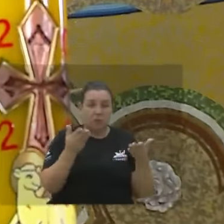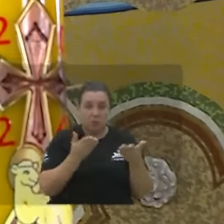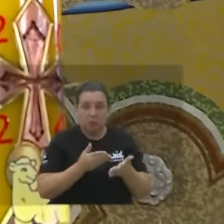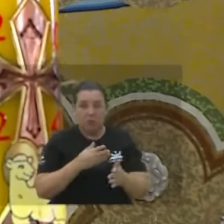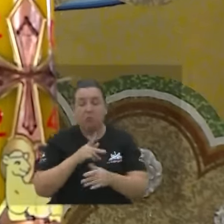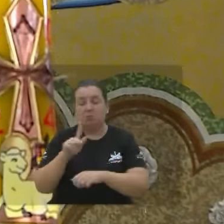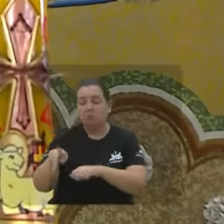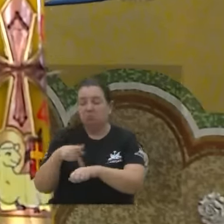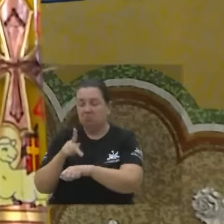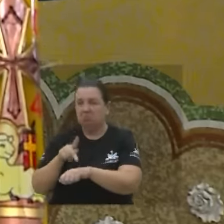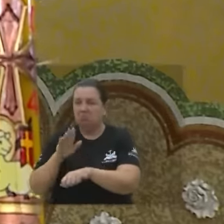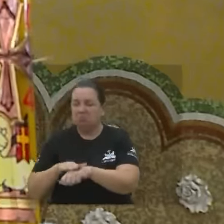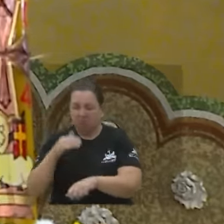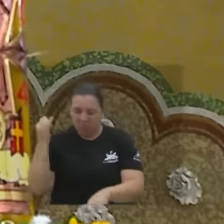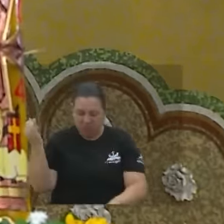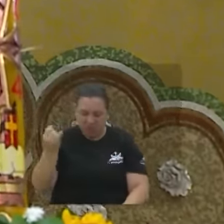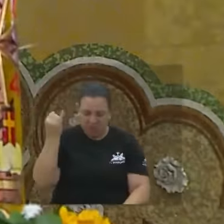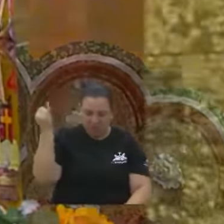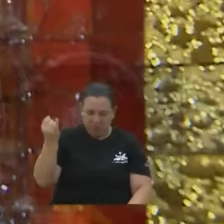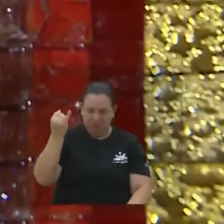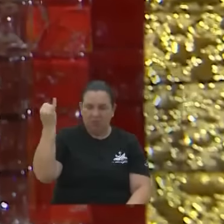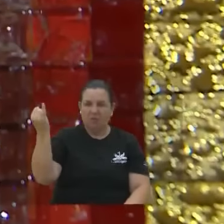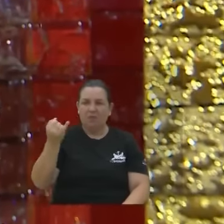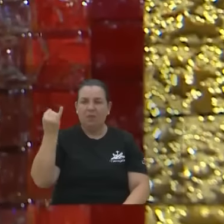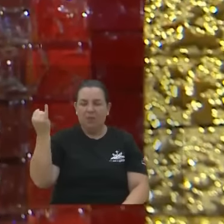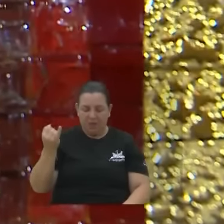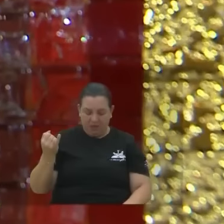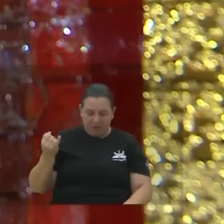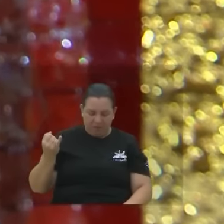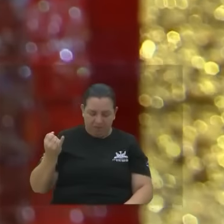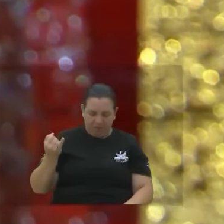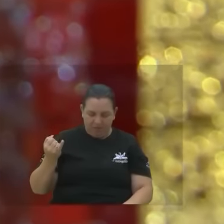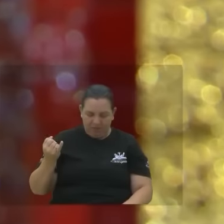angular. Agora a pedra